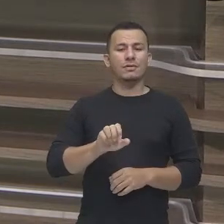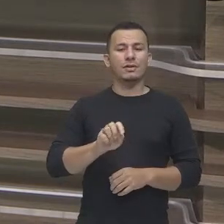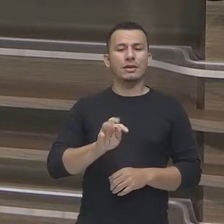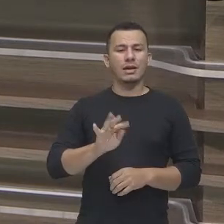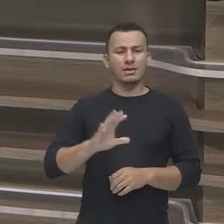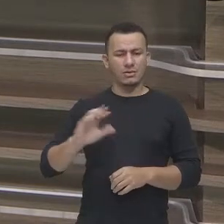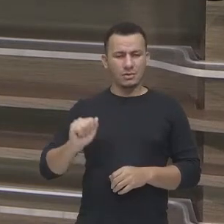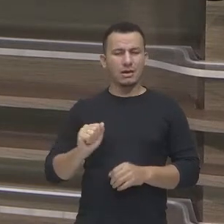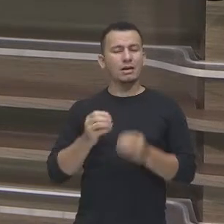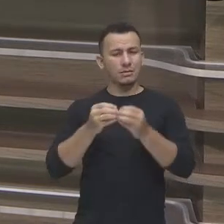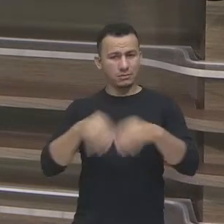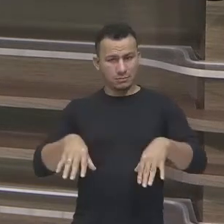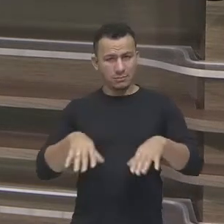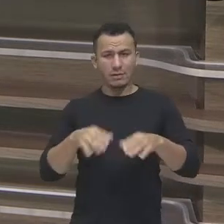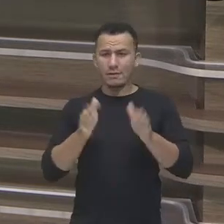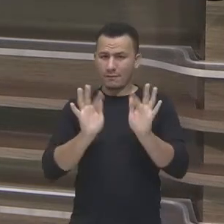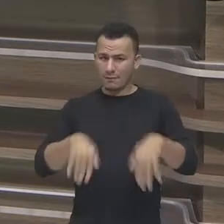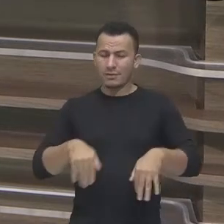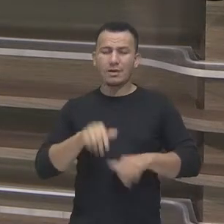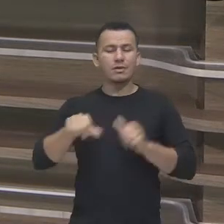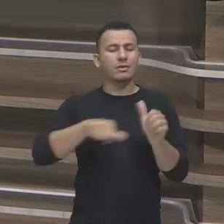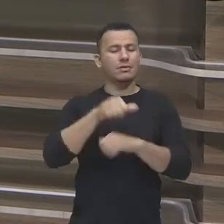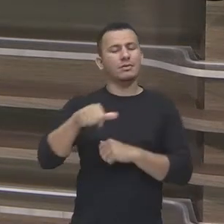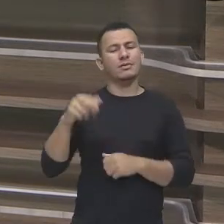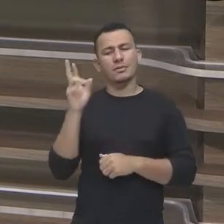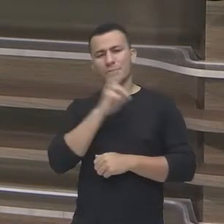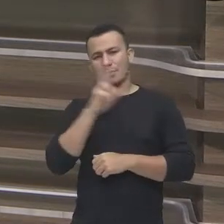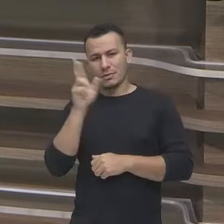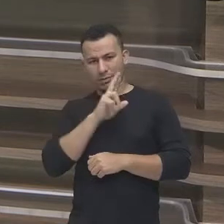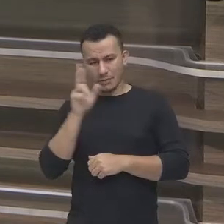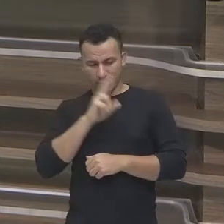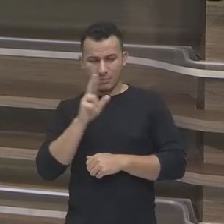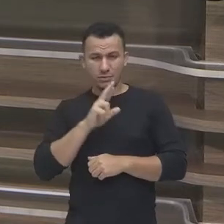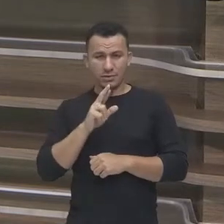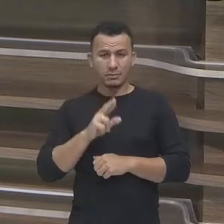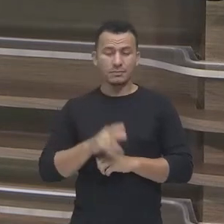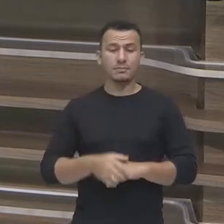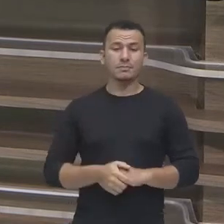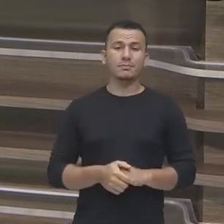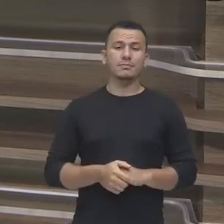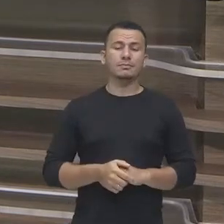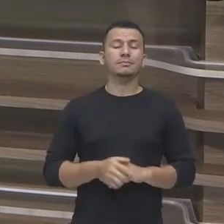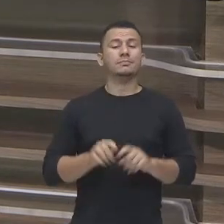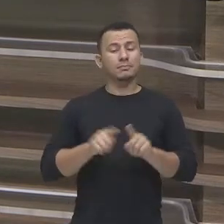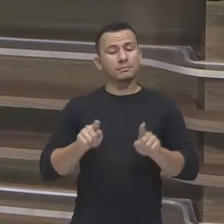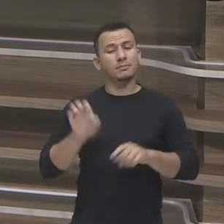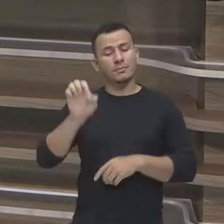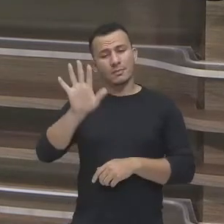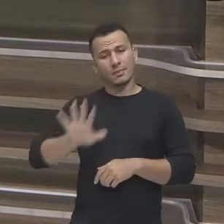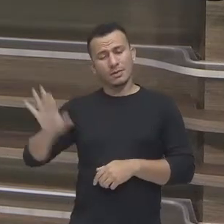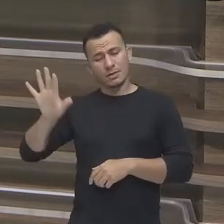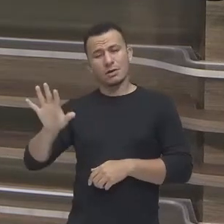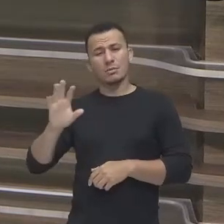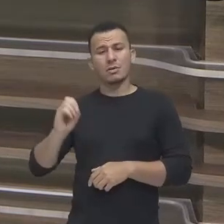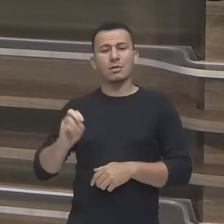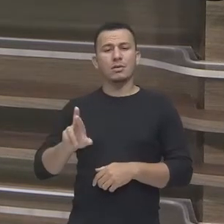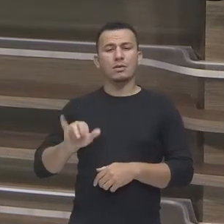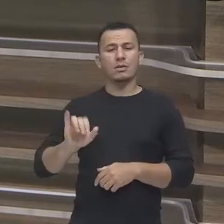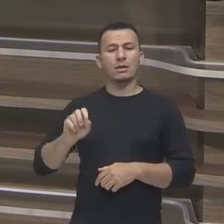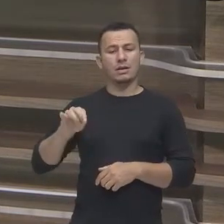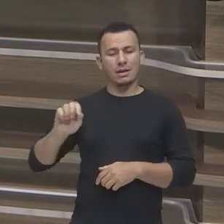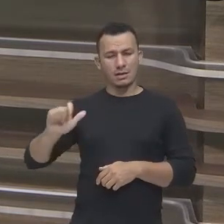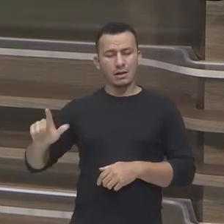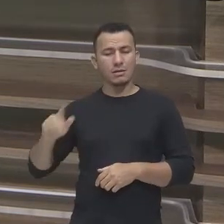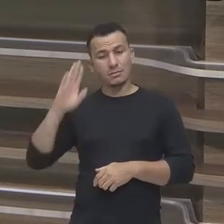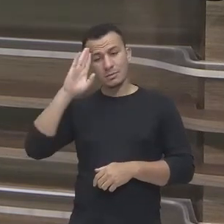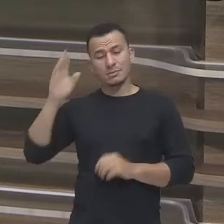que a gente conhece como CEI, né? Comunidade de Estados Independentes, que a gente vai estudar ainda, né? Mas a Europa Oriental, a principal característica,